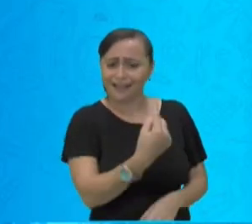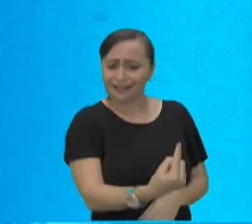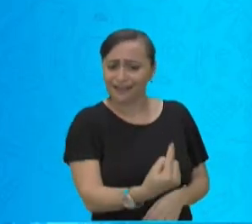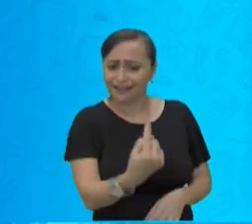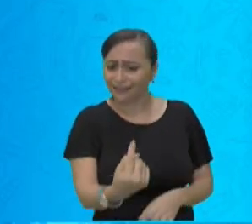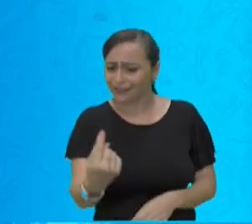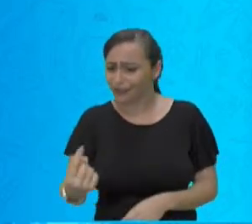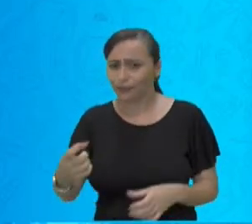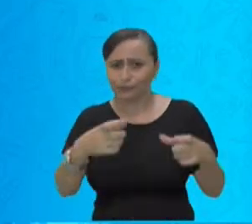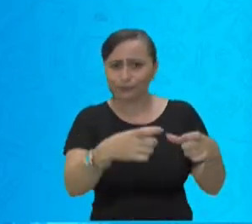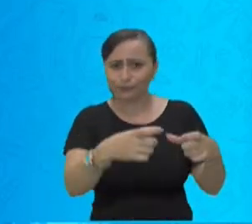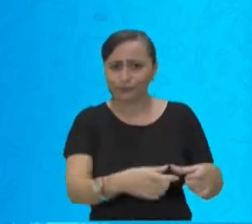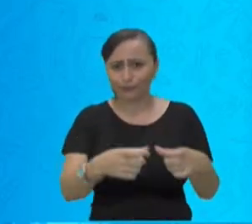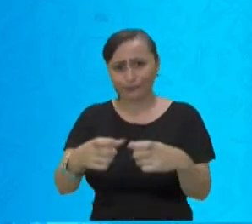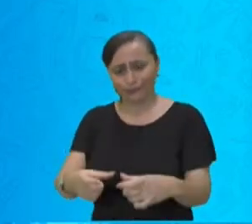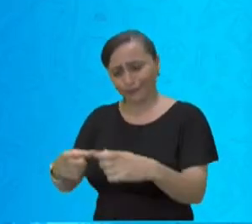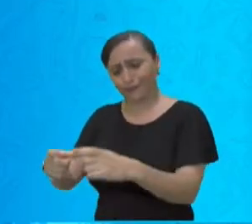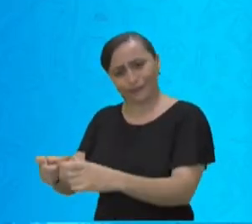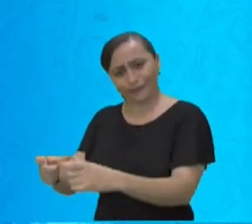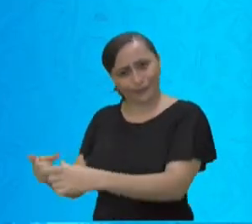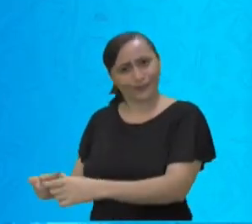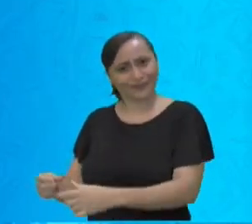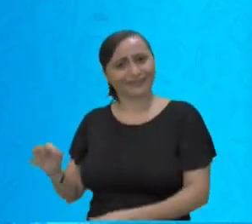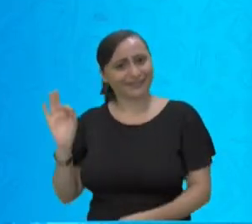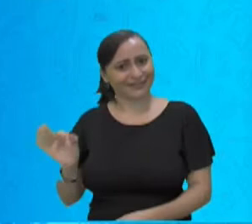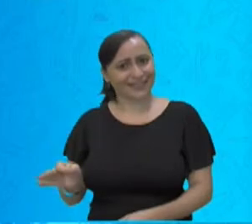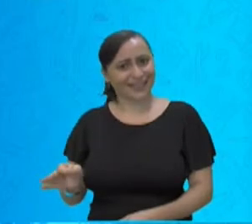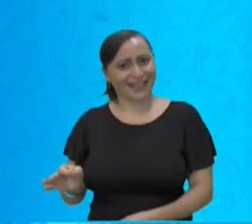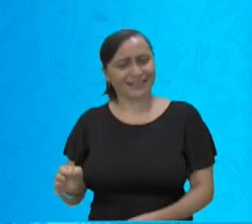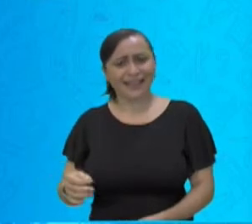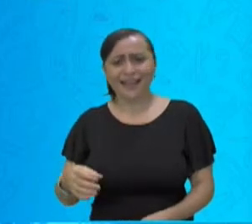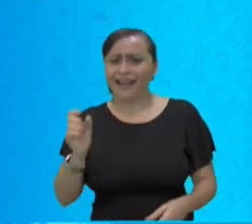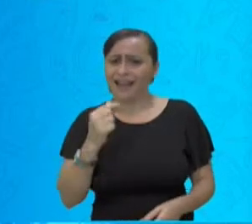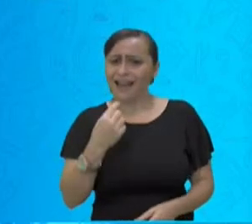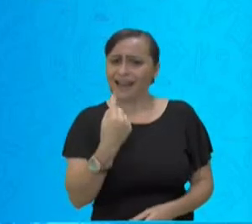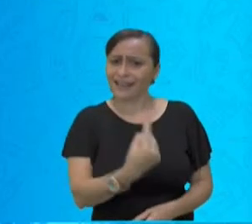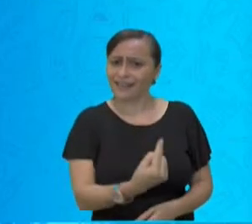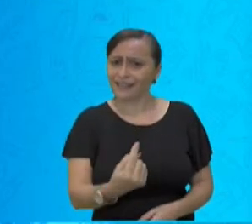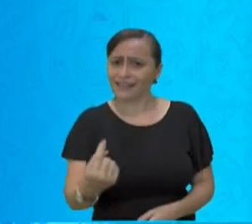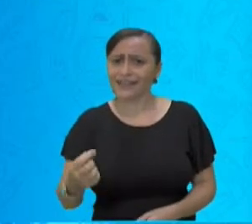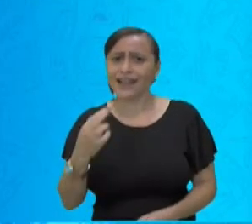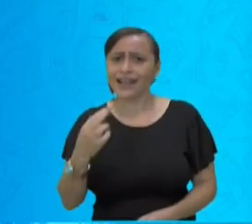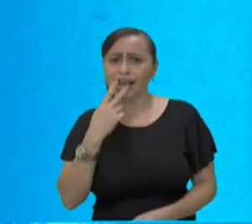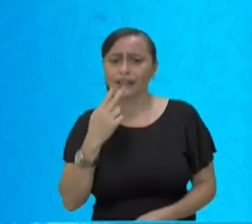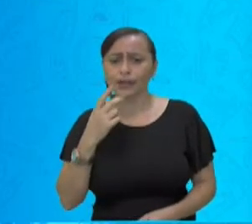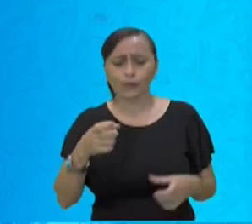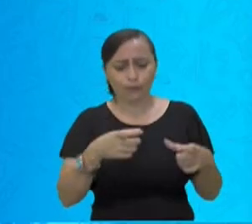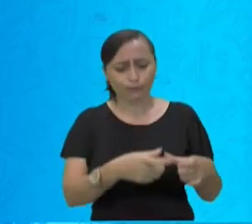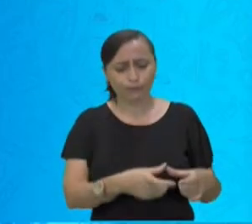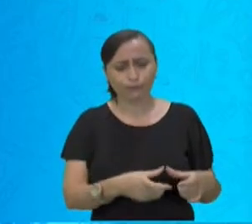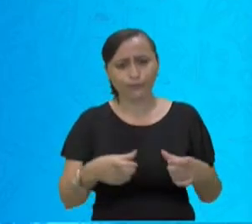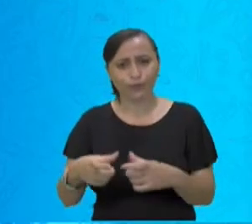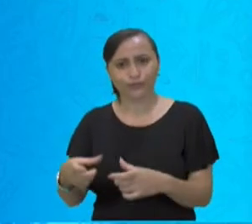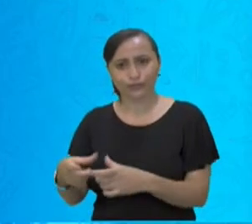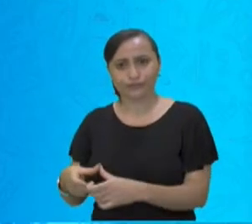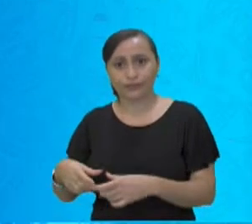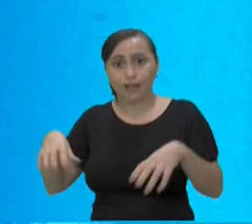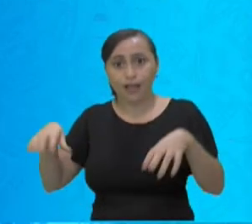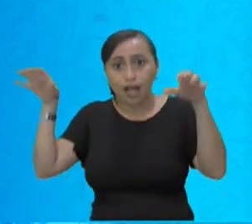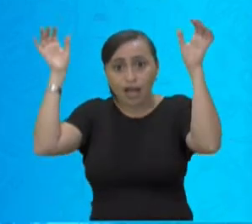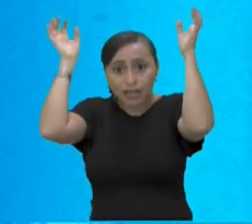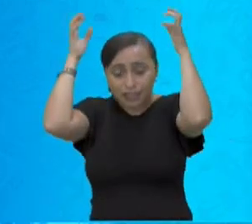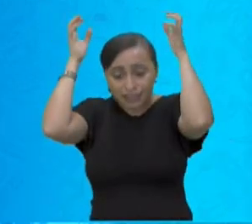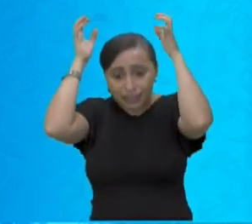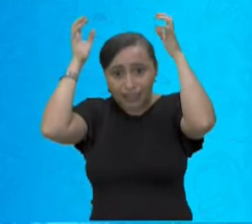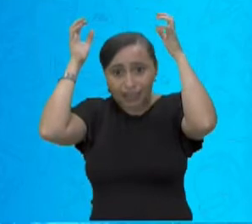cada uma no seu devido lugar cada cor em seu potinho um monstro já